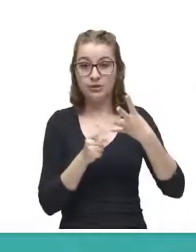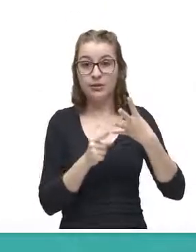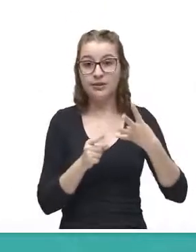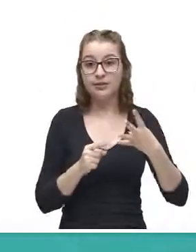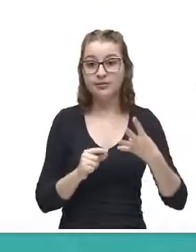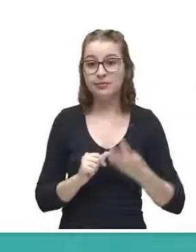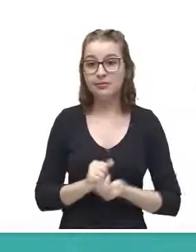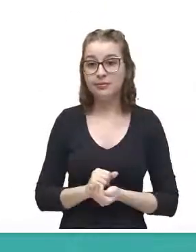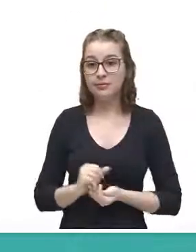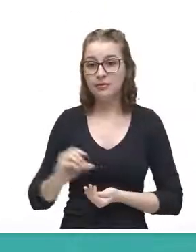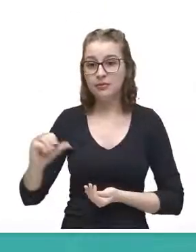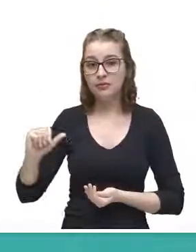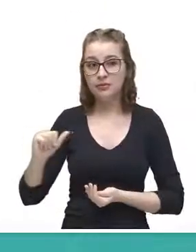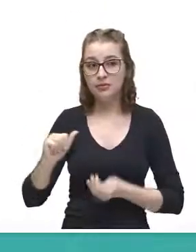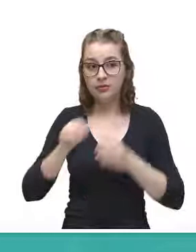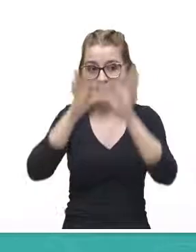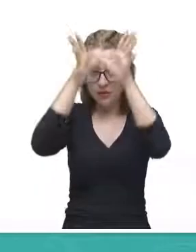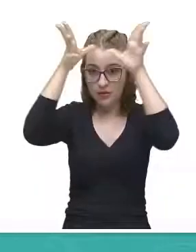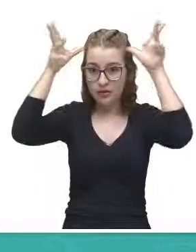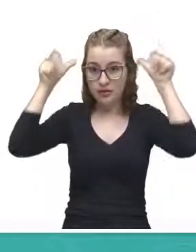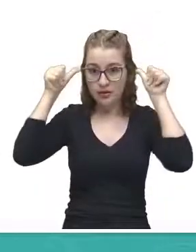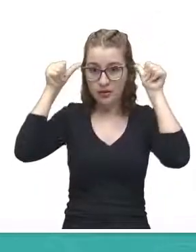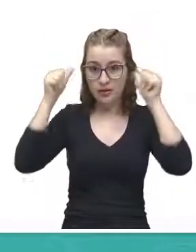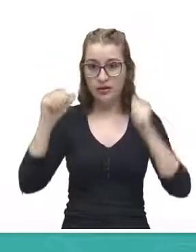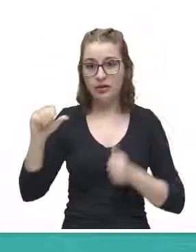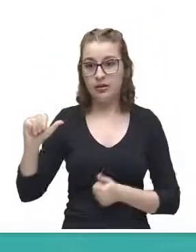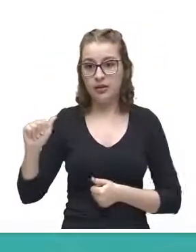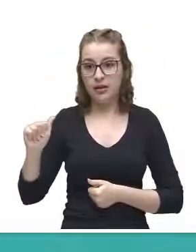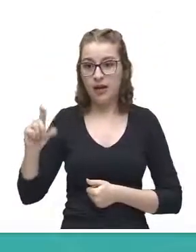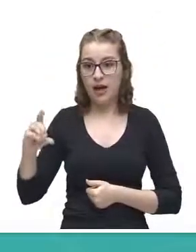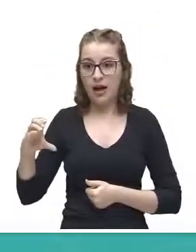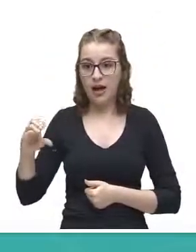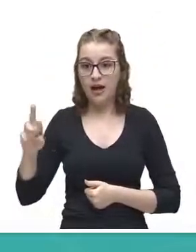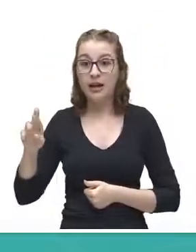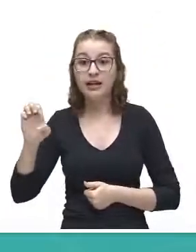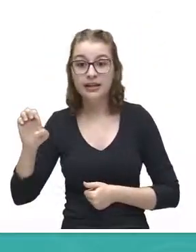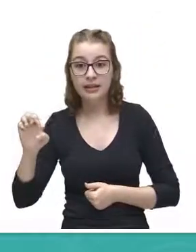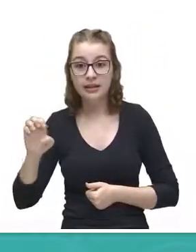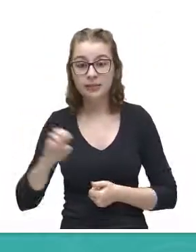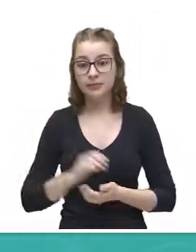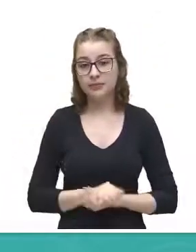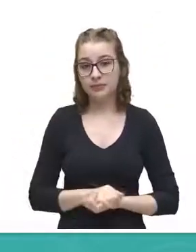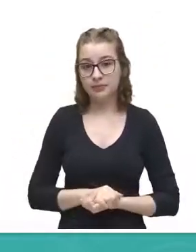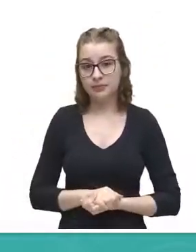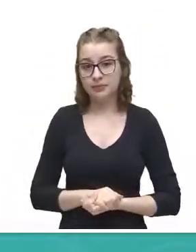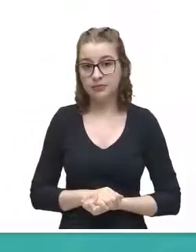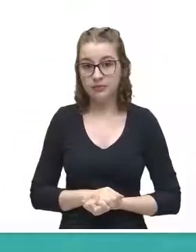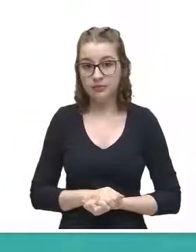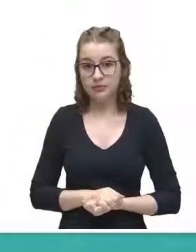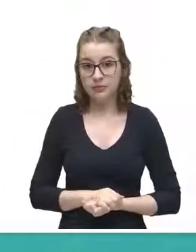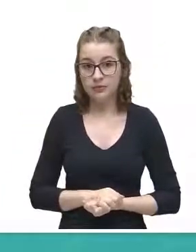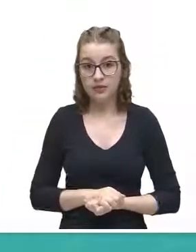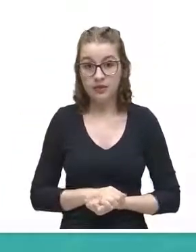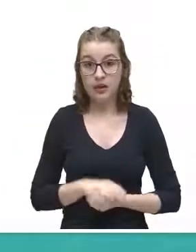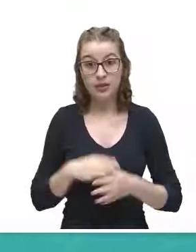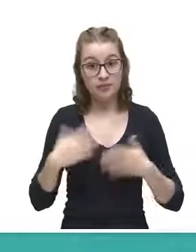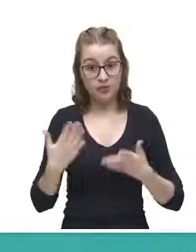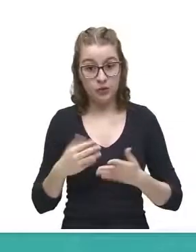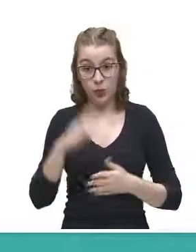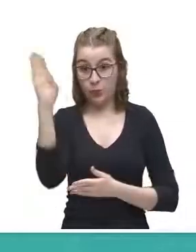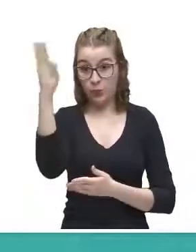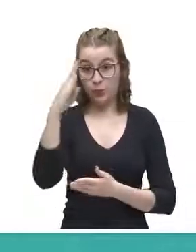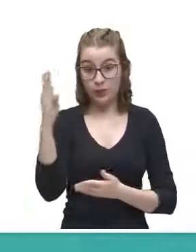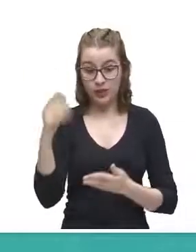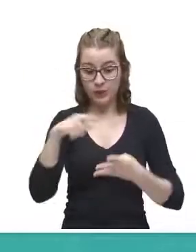municípios aqui do nosso estado do Amazonas, ok, gente? Então, por isso que atualmente o nosso país, ele volta a